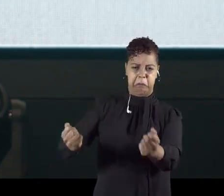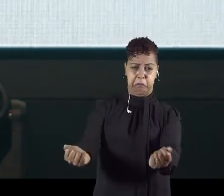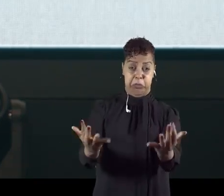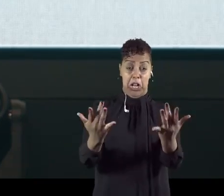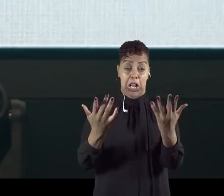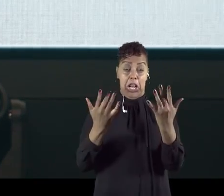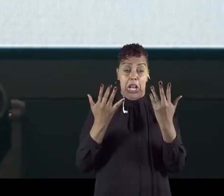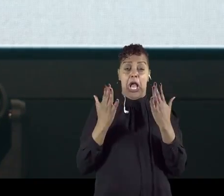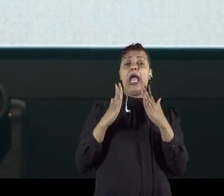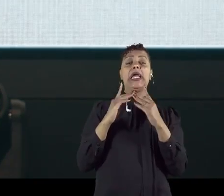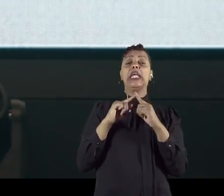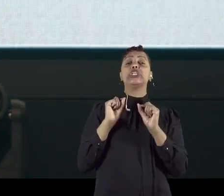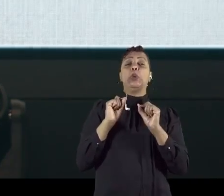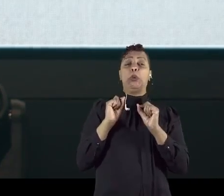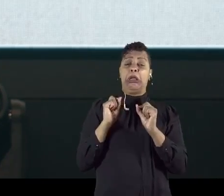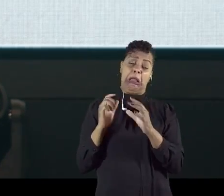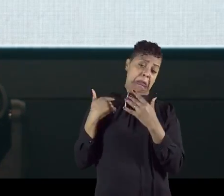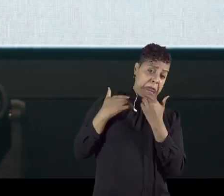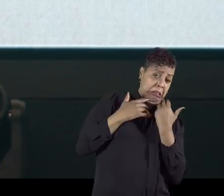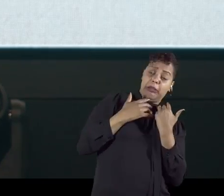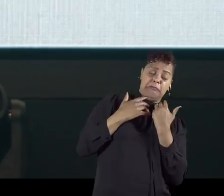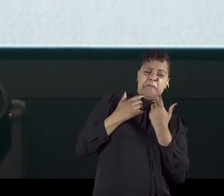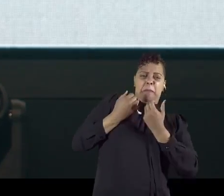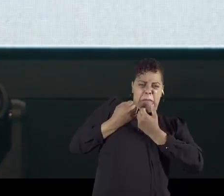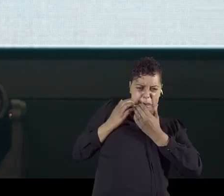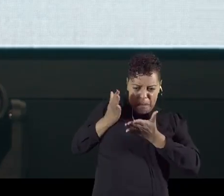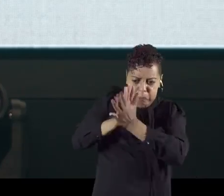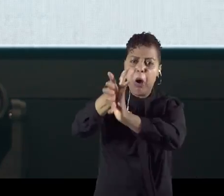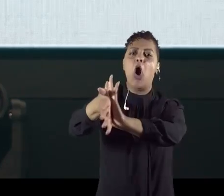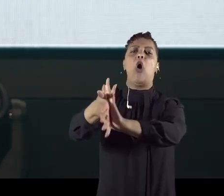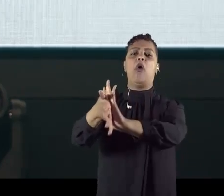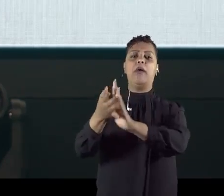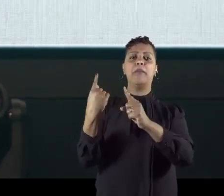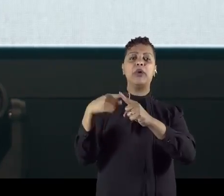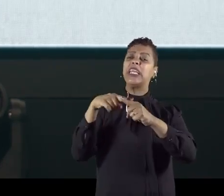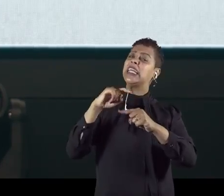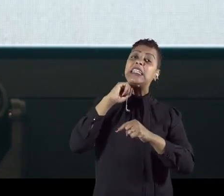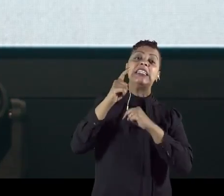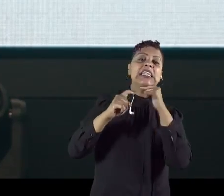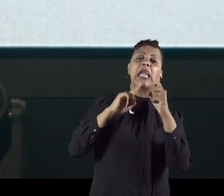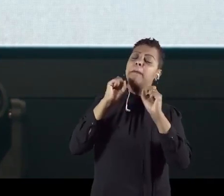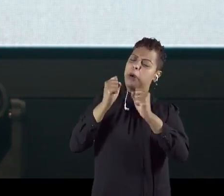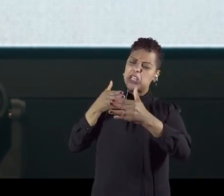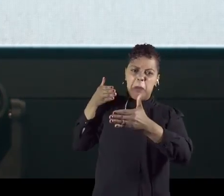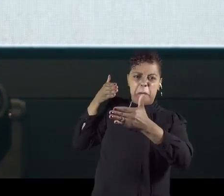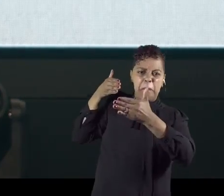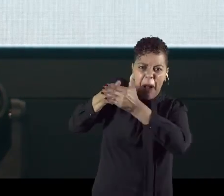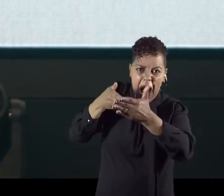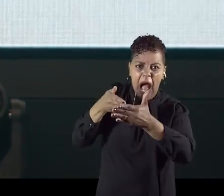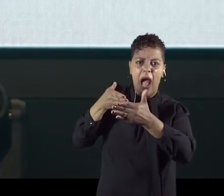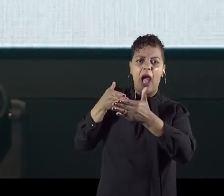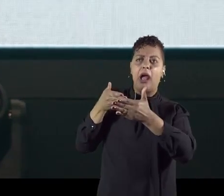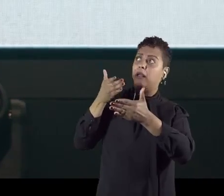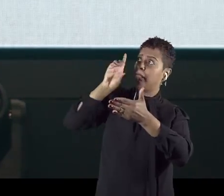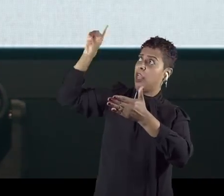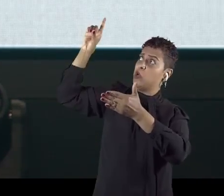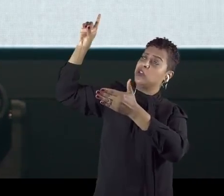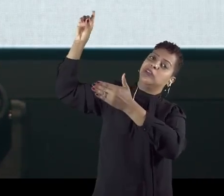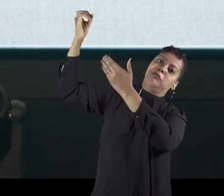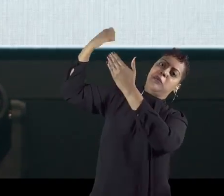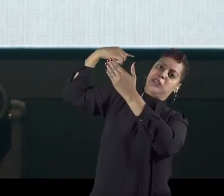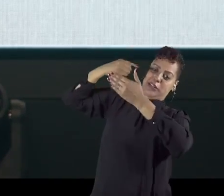igreja floresceu Elas têm multiplicou ela explodiu porque não tem ninguém pode parar roletar todo o próprio